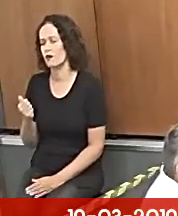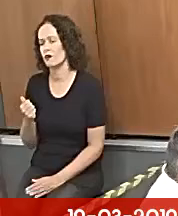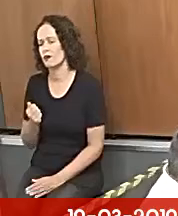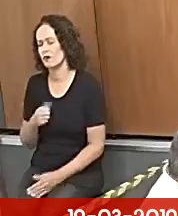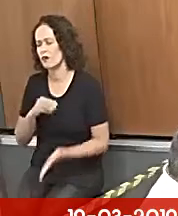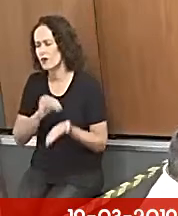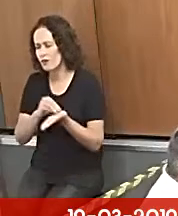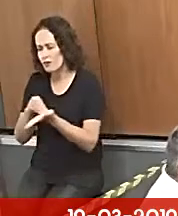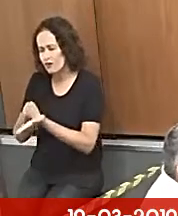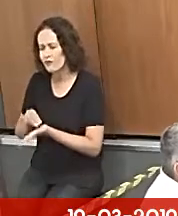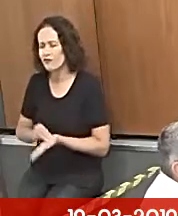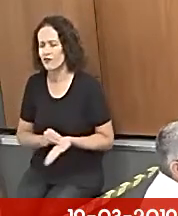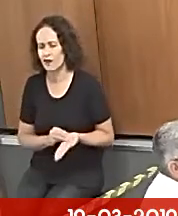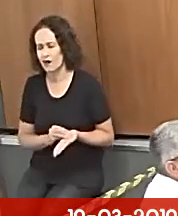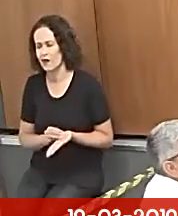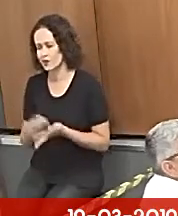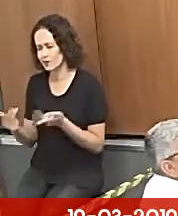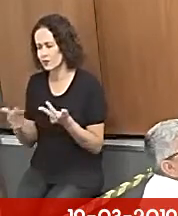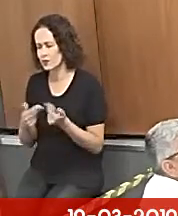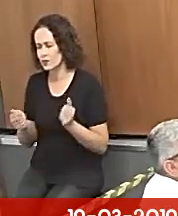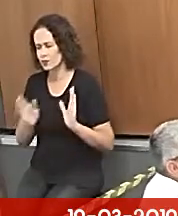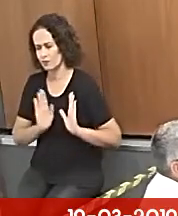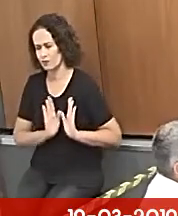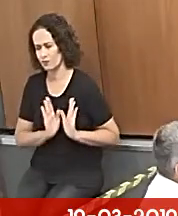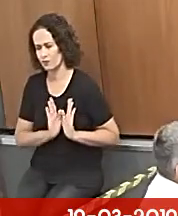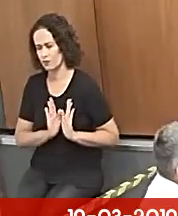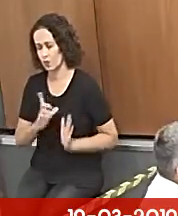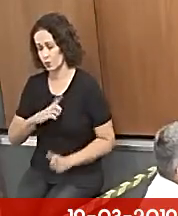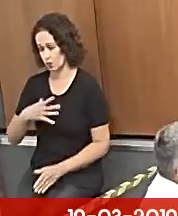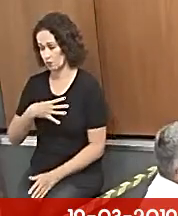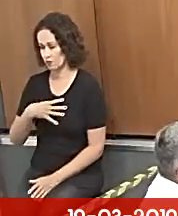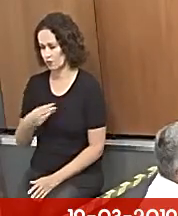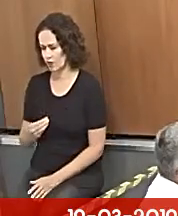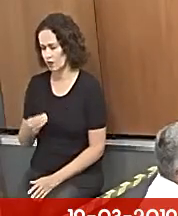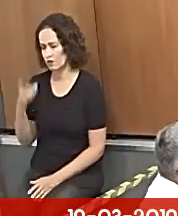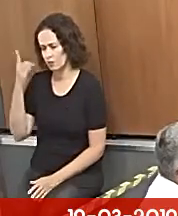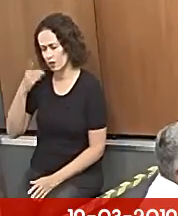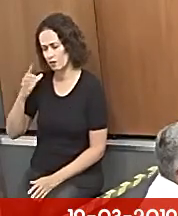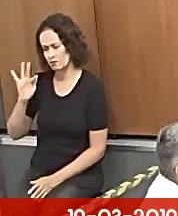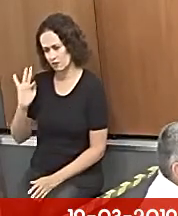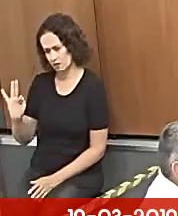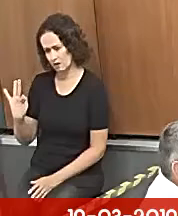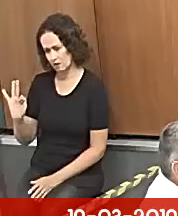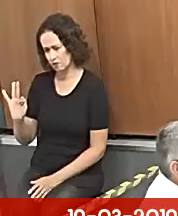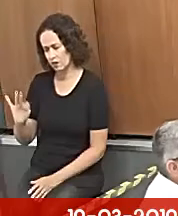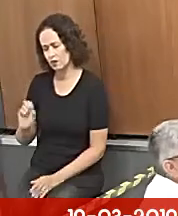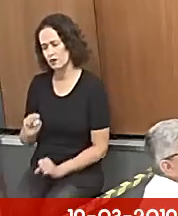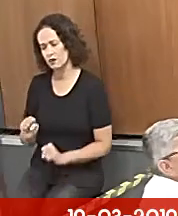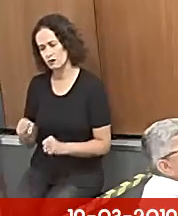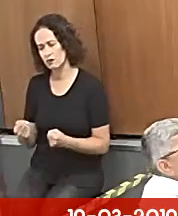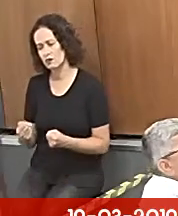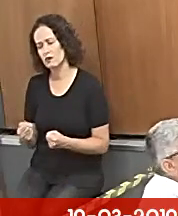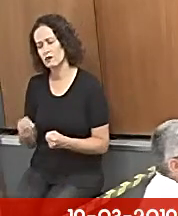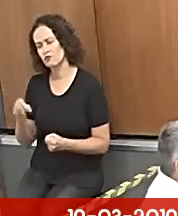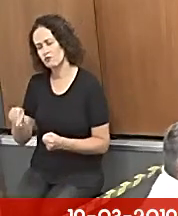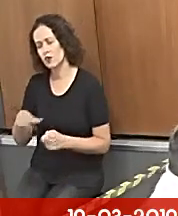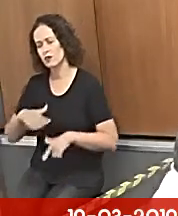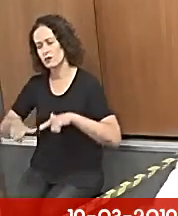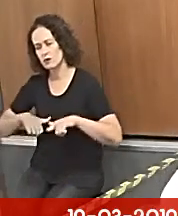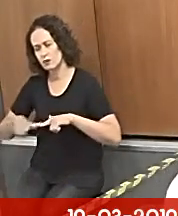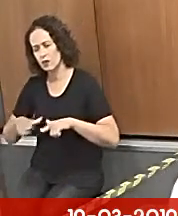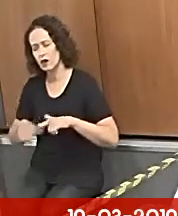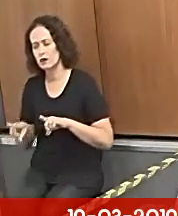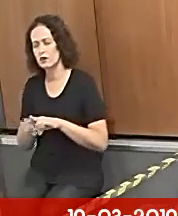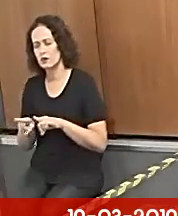das apaes eu tenho um filho que é deputado federal e ele defende também na câmara é federal as